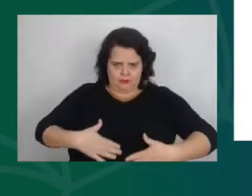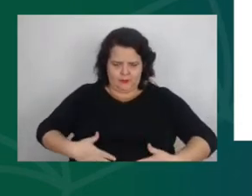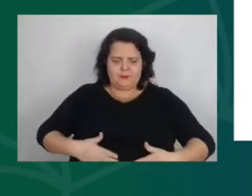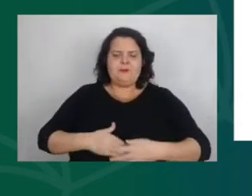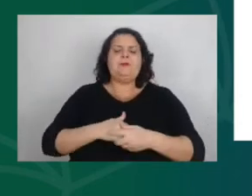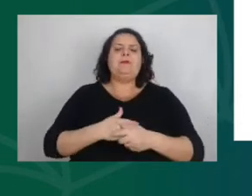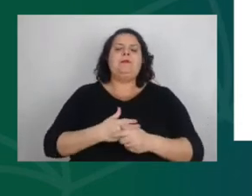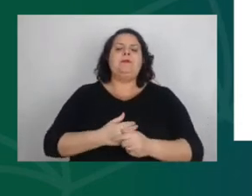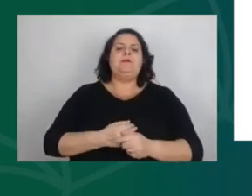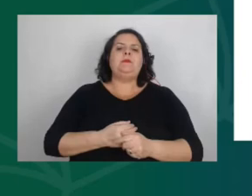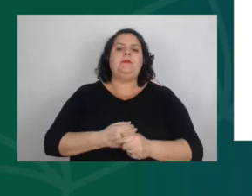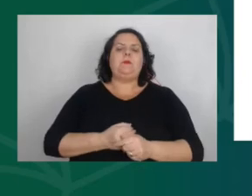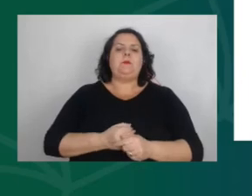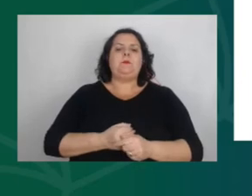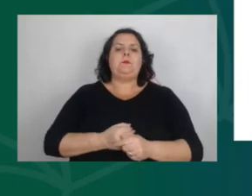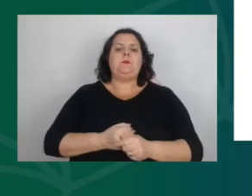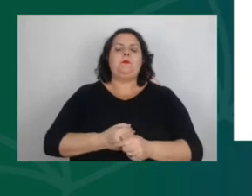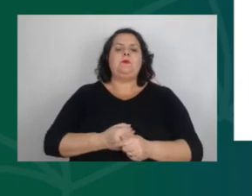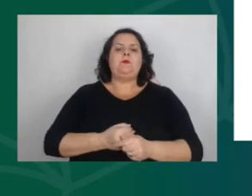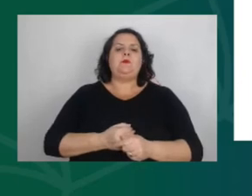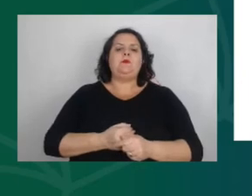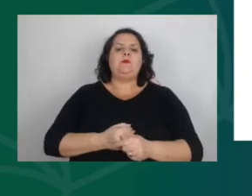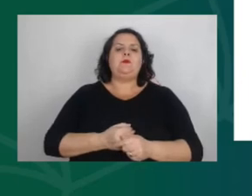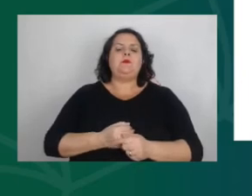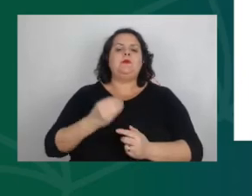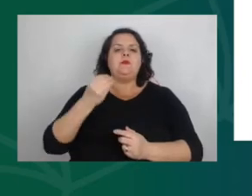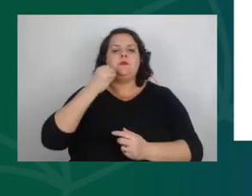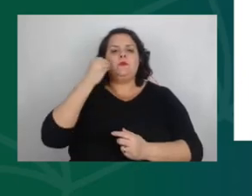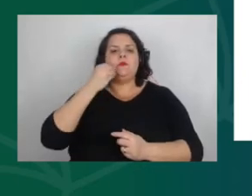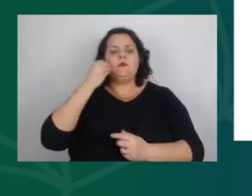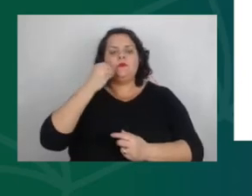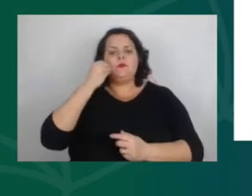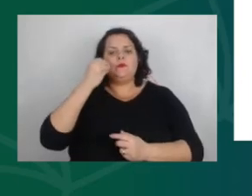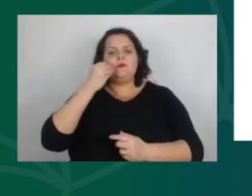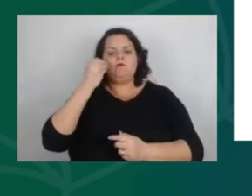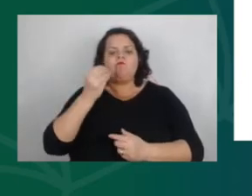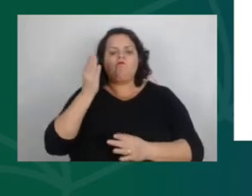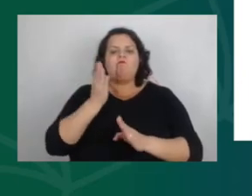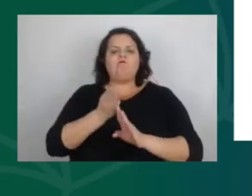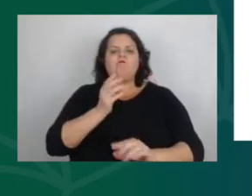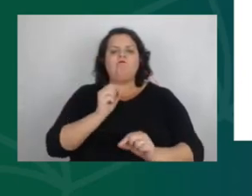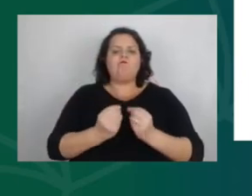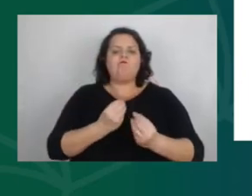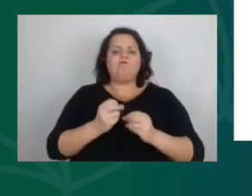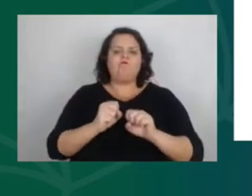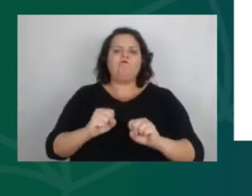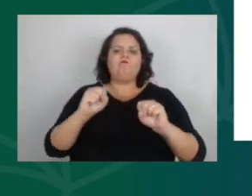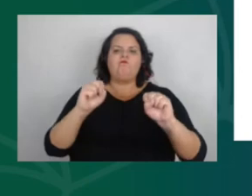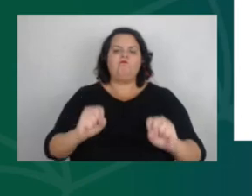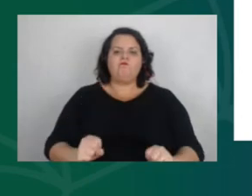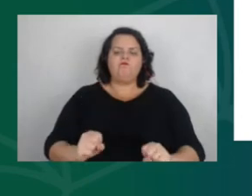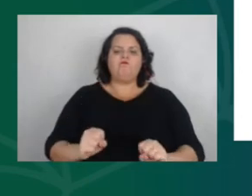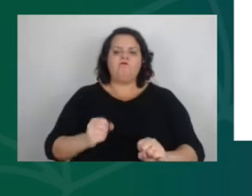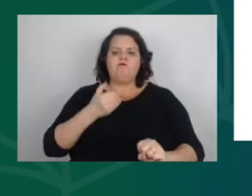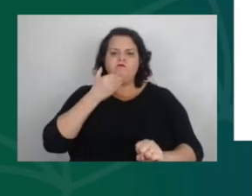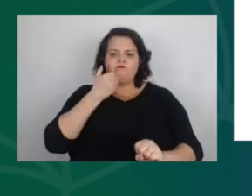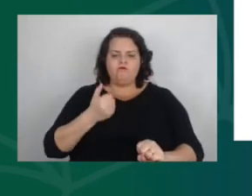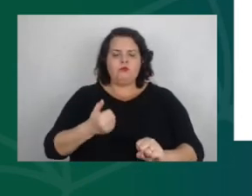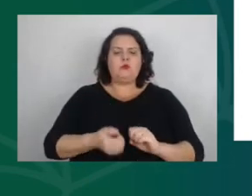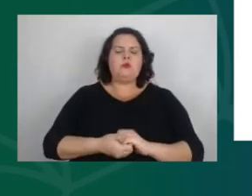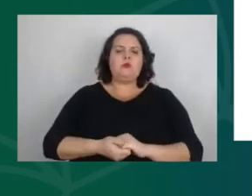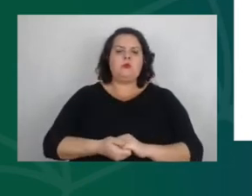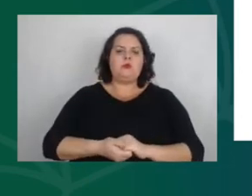esse material para tentar estudar indiretamente a eficiência do sistema de reparo, tanto por um agente alquilante, a 4-MQO, quanto